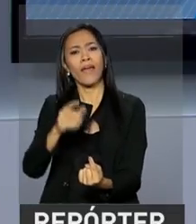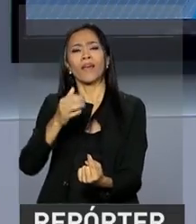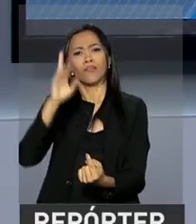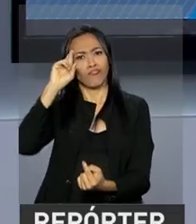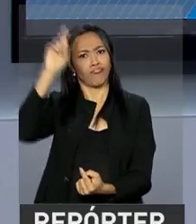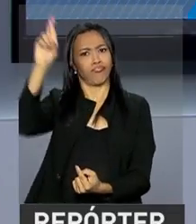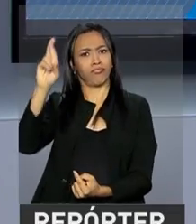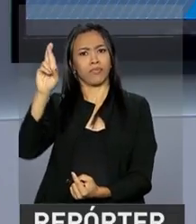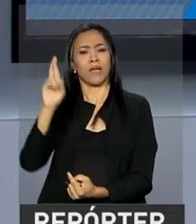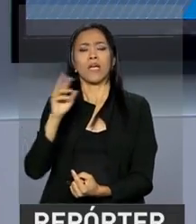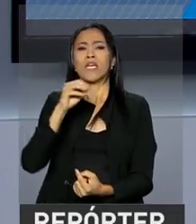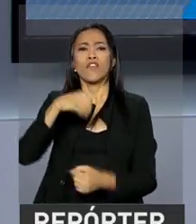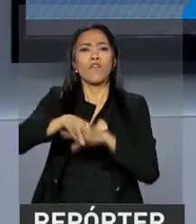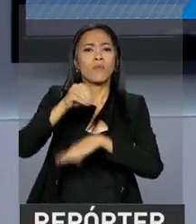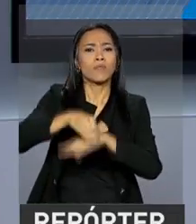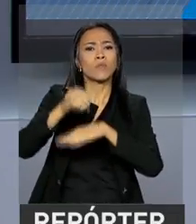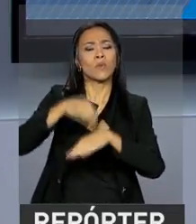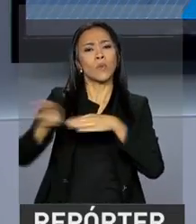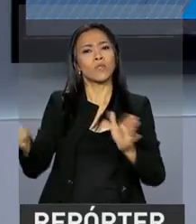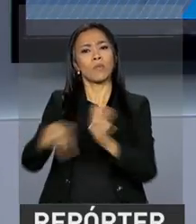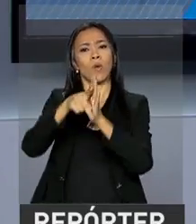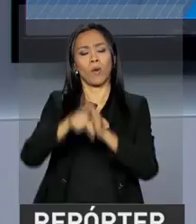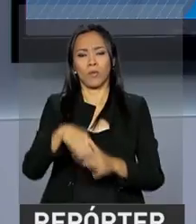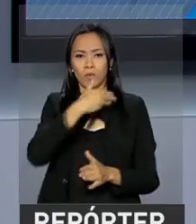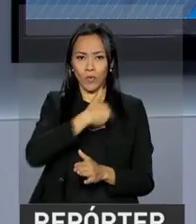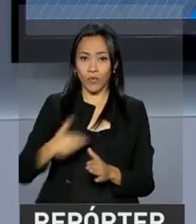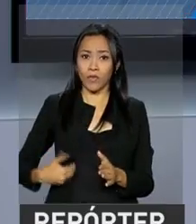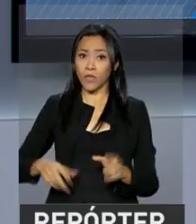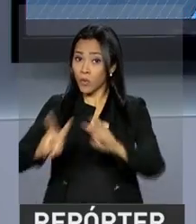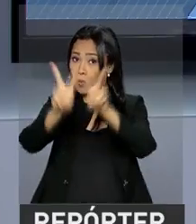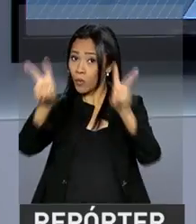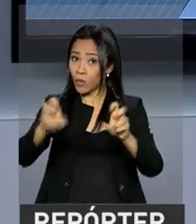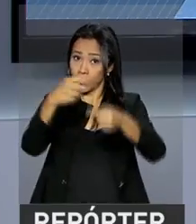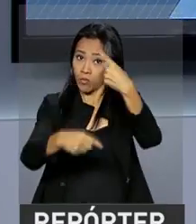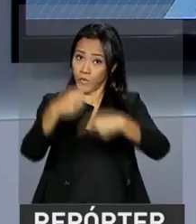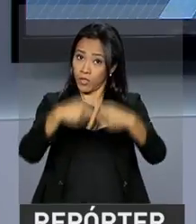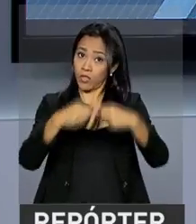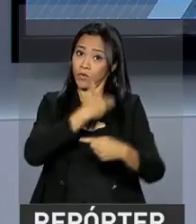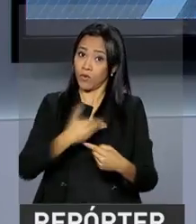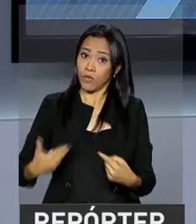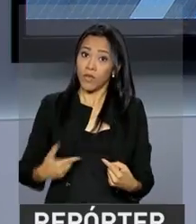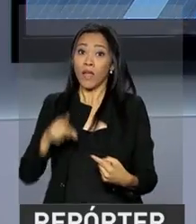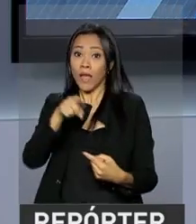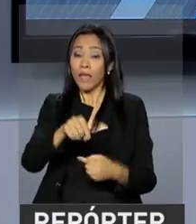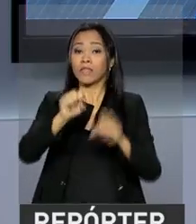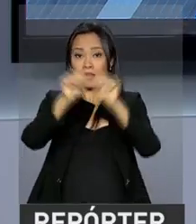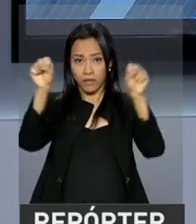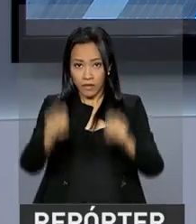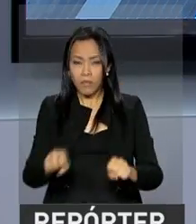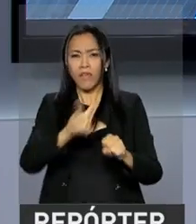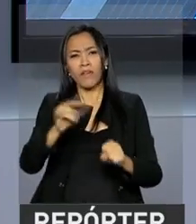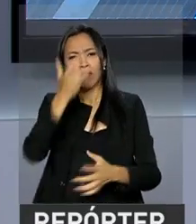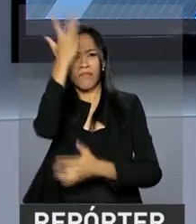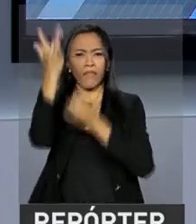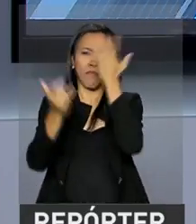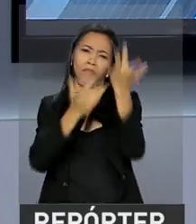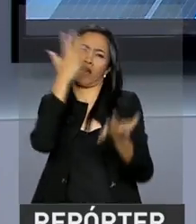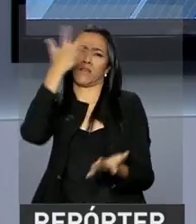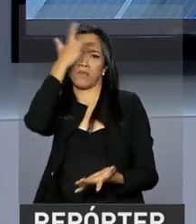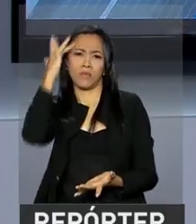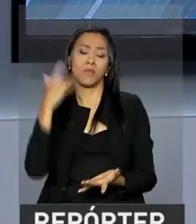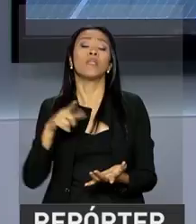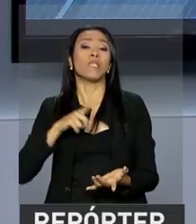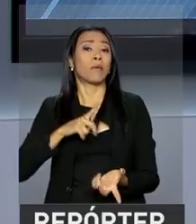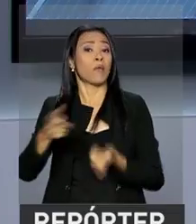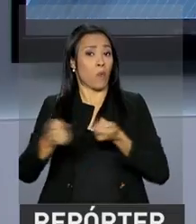diferentes dados do governo sobre as políticas públicas o gove data também vai facilitar a vida do cidadão e gerar uma economia